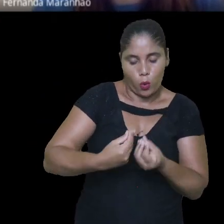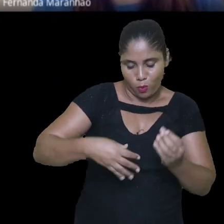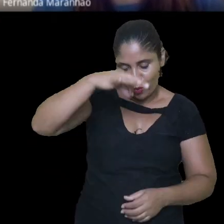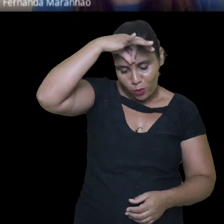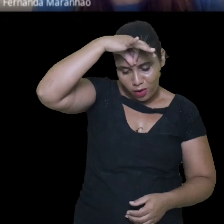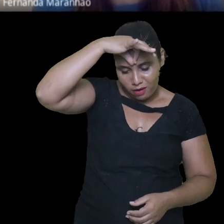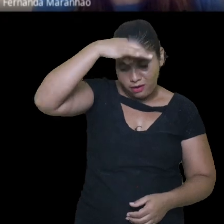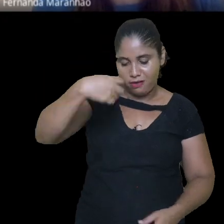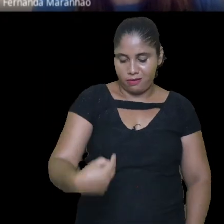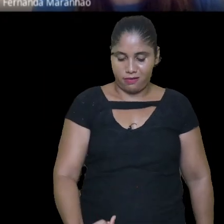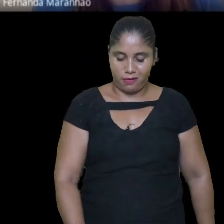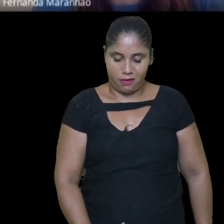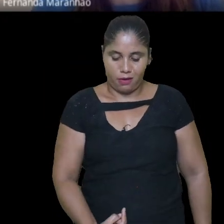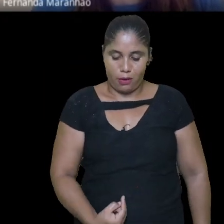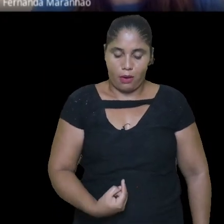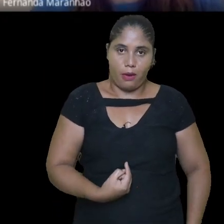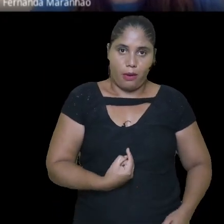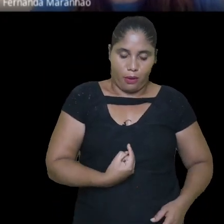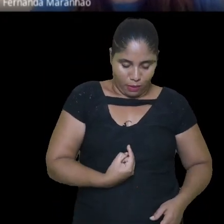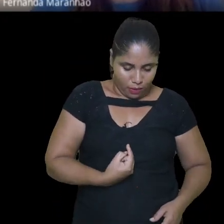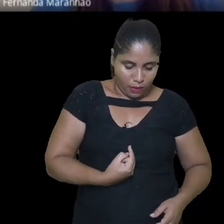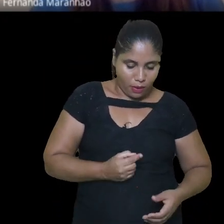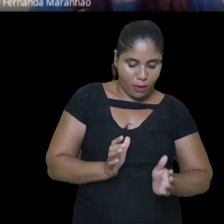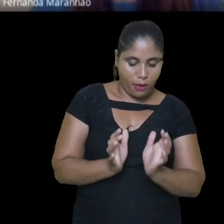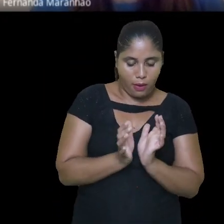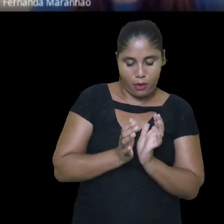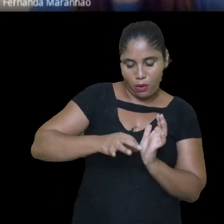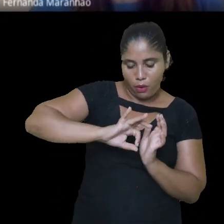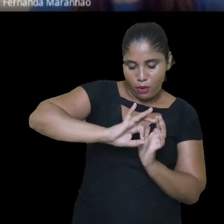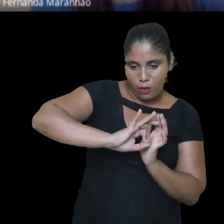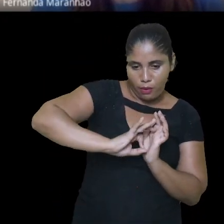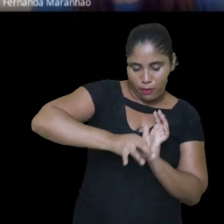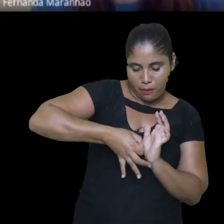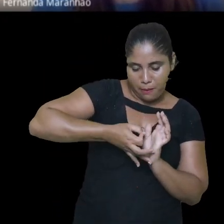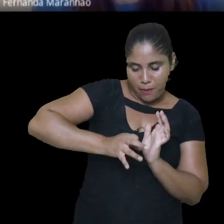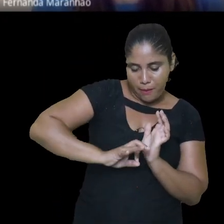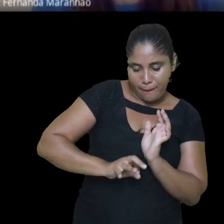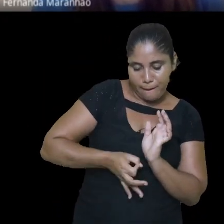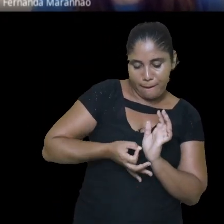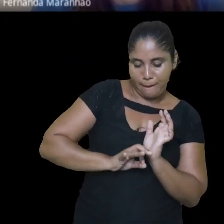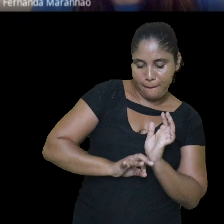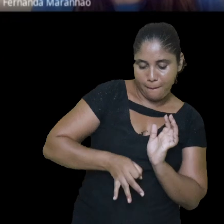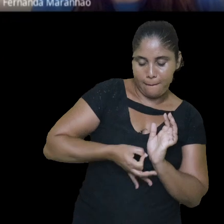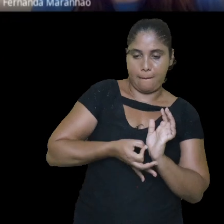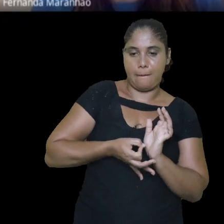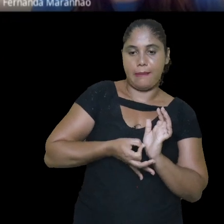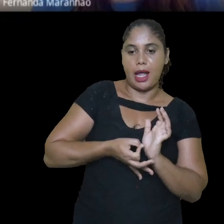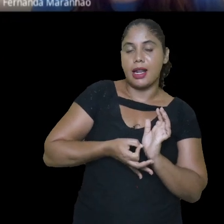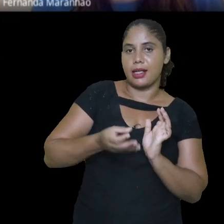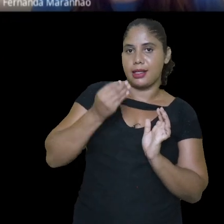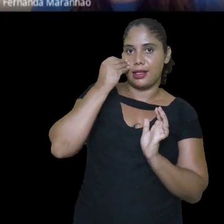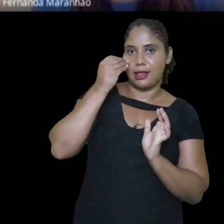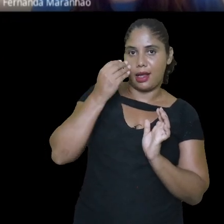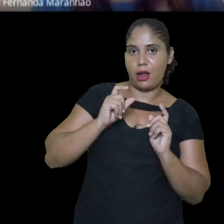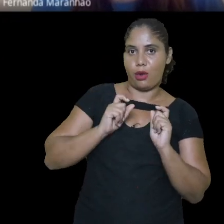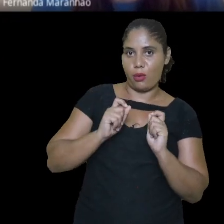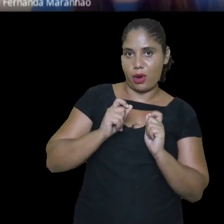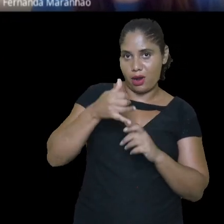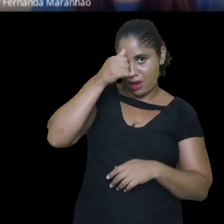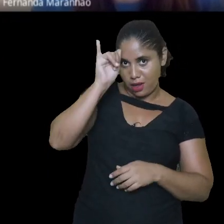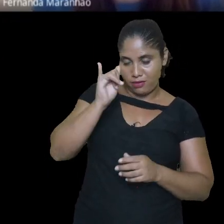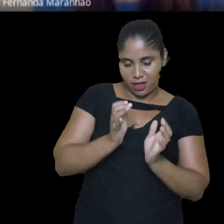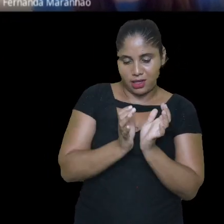torno do colo com fio não absorvível para tentar conter ainda mais a redução desse colo. Normalmente essa paciente continua